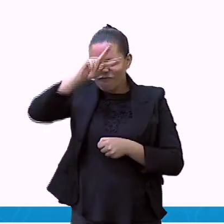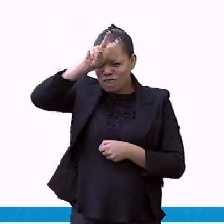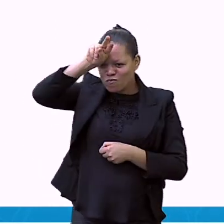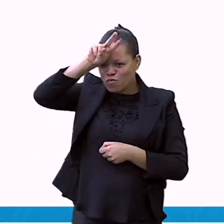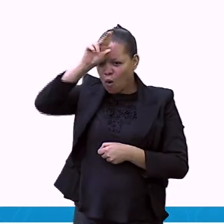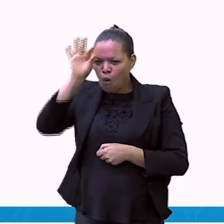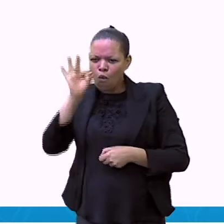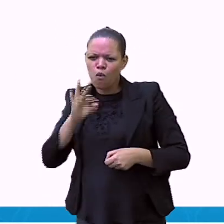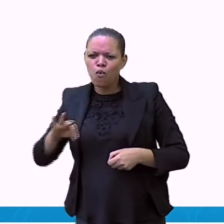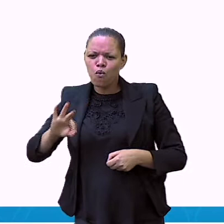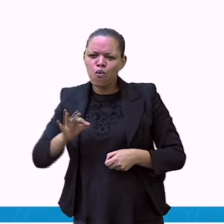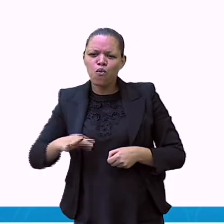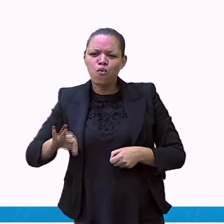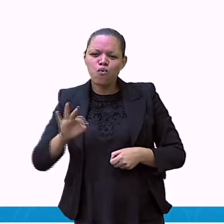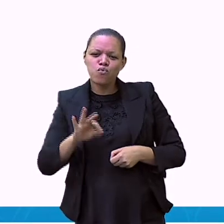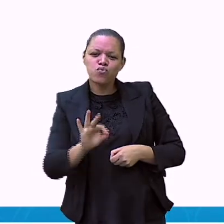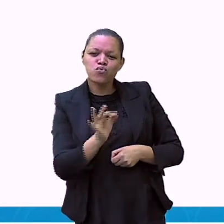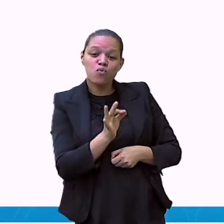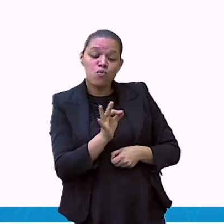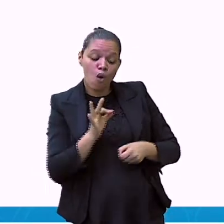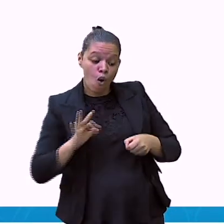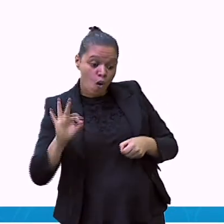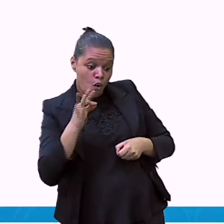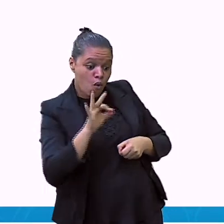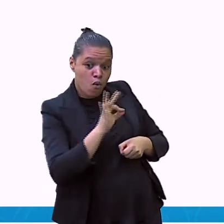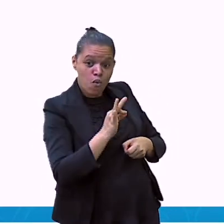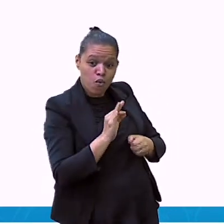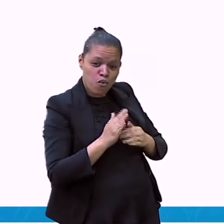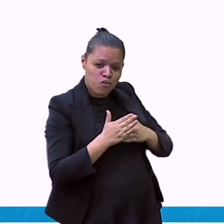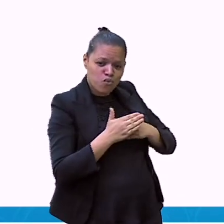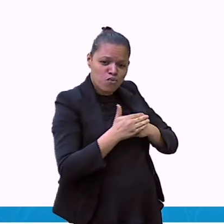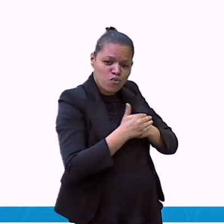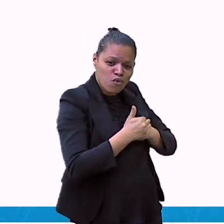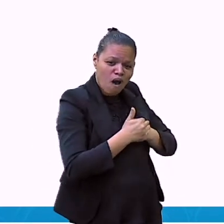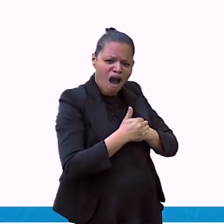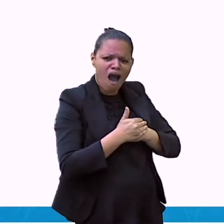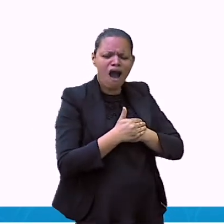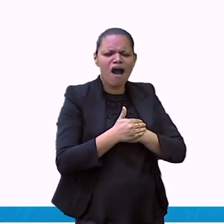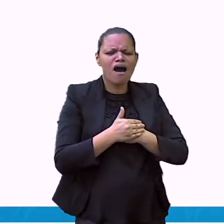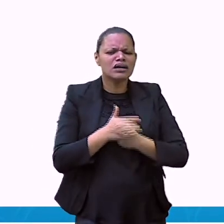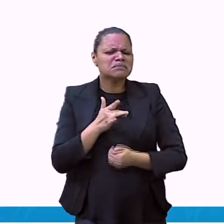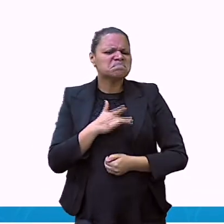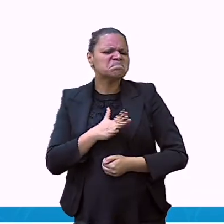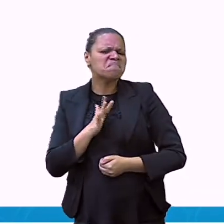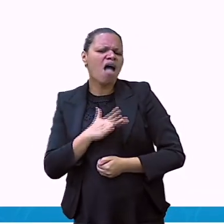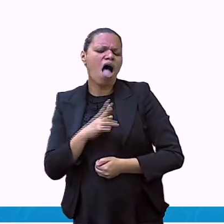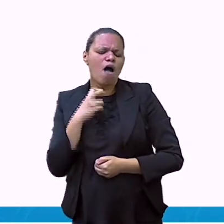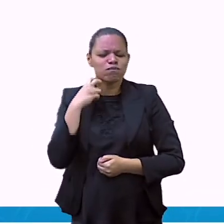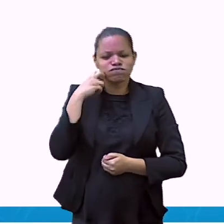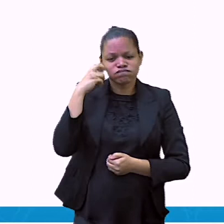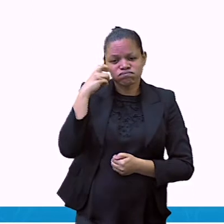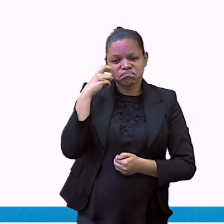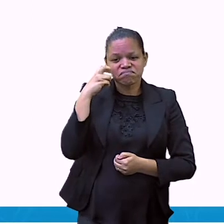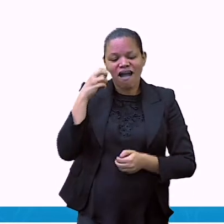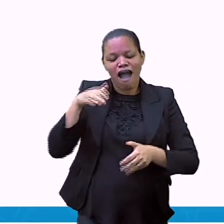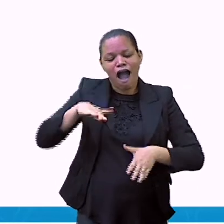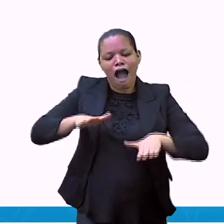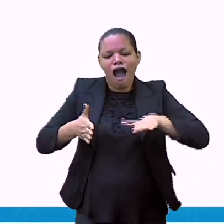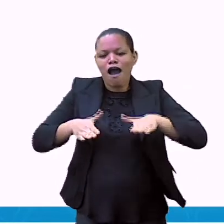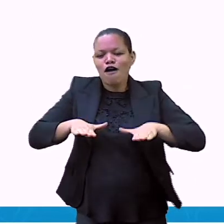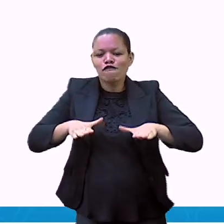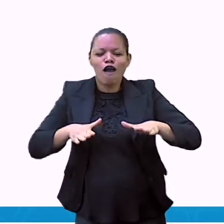se esconde de medo e vergonha. Às vezes eu sou